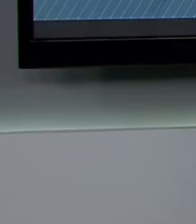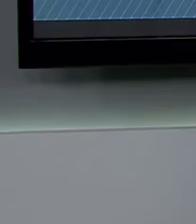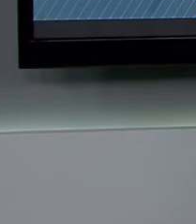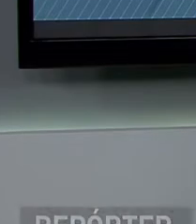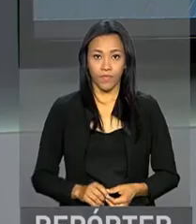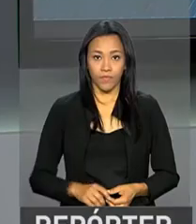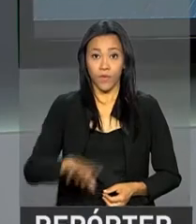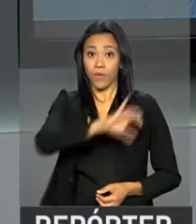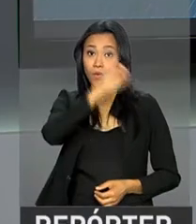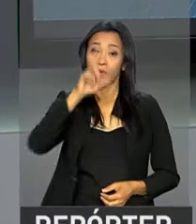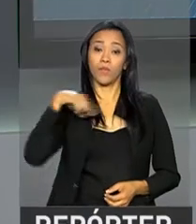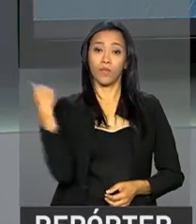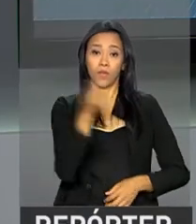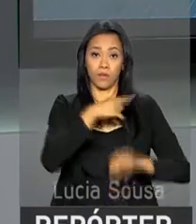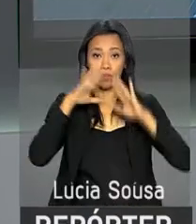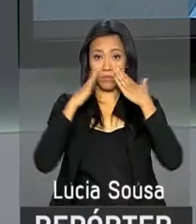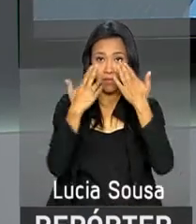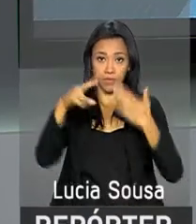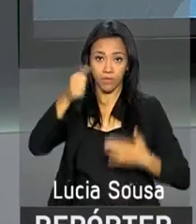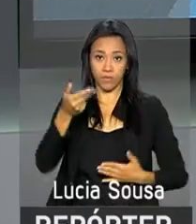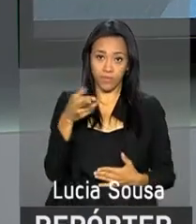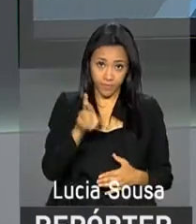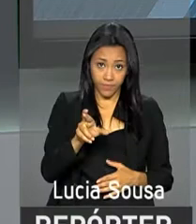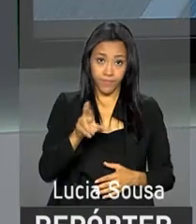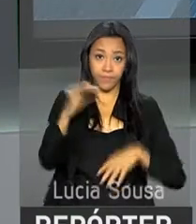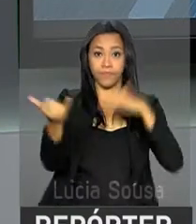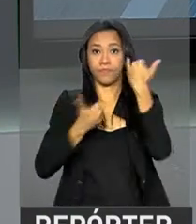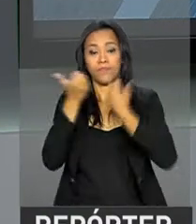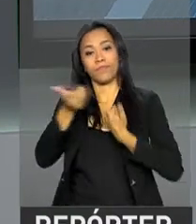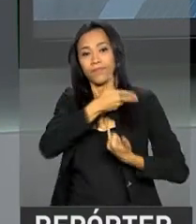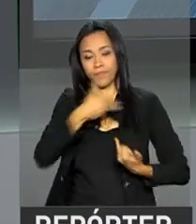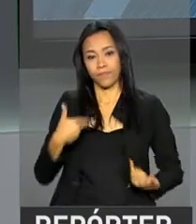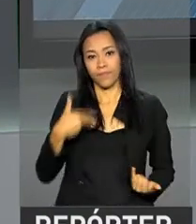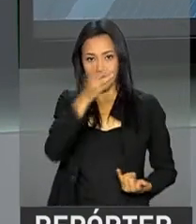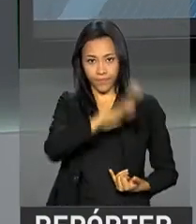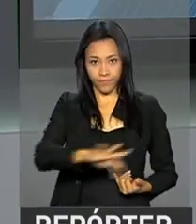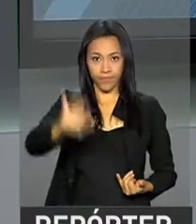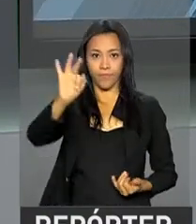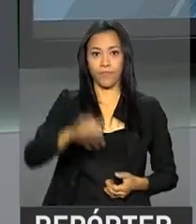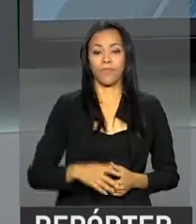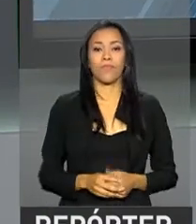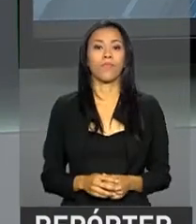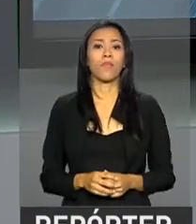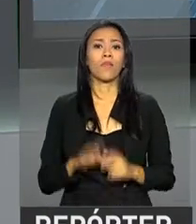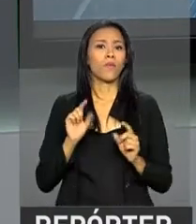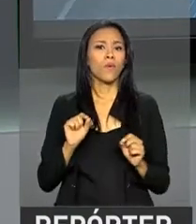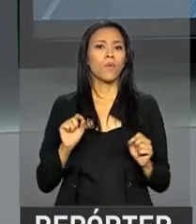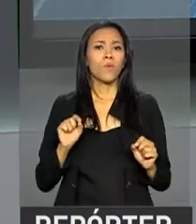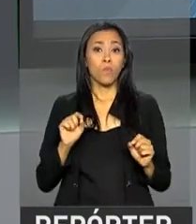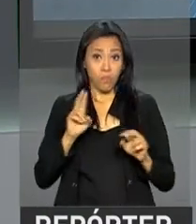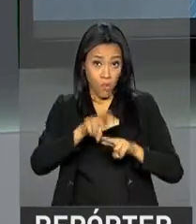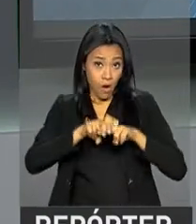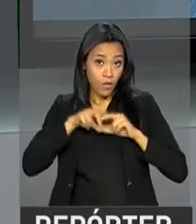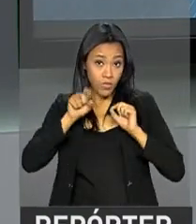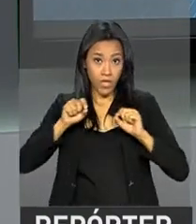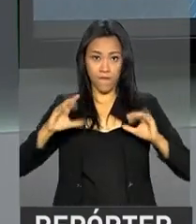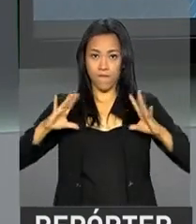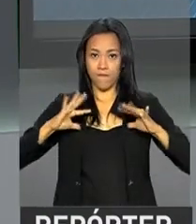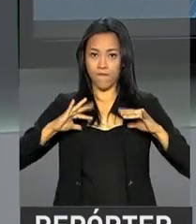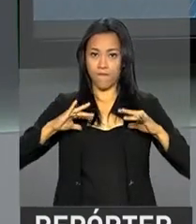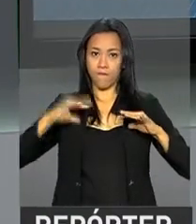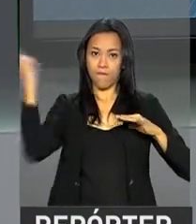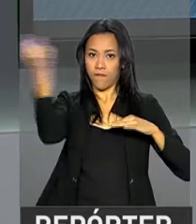olá estamos de volta com repórter e nbr e as notícias do governo federal por causa do feriadão a polícia